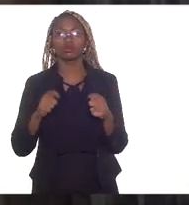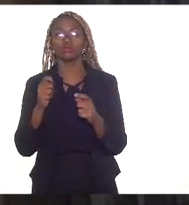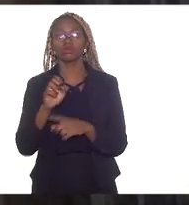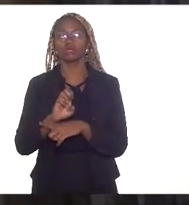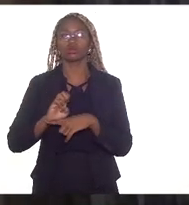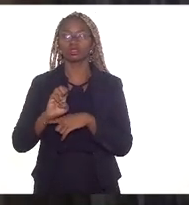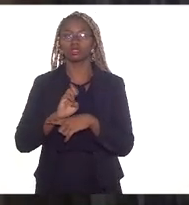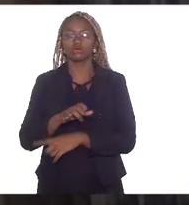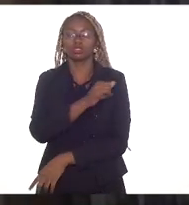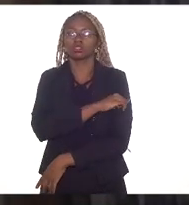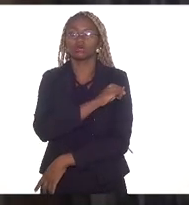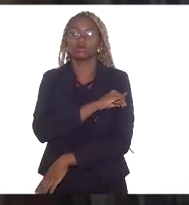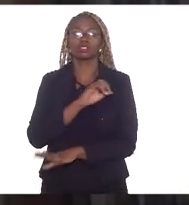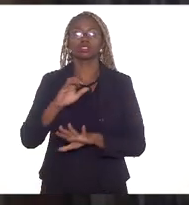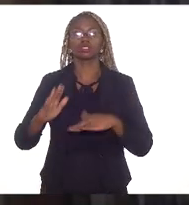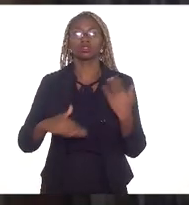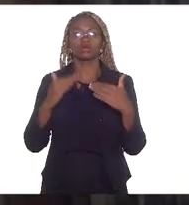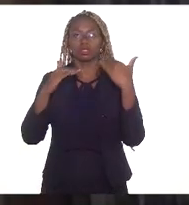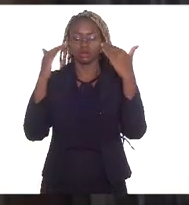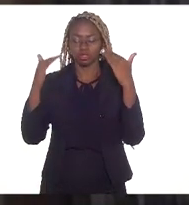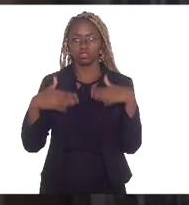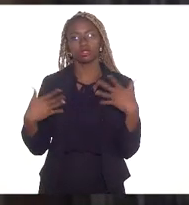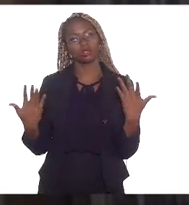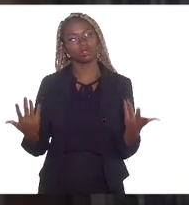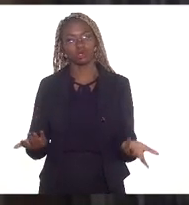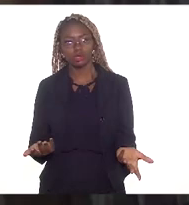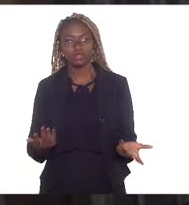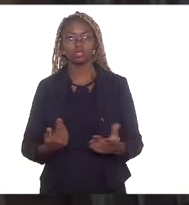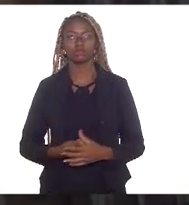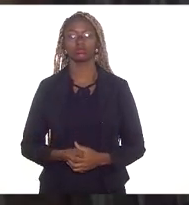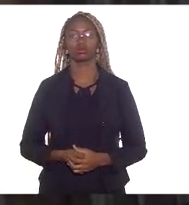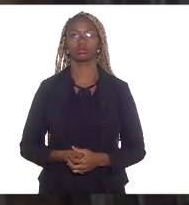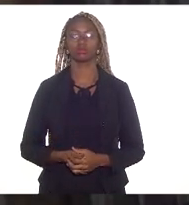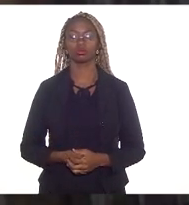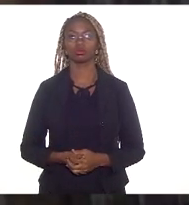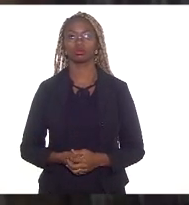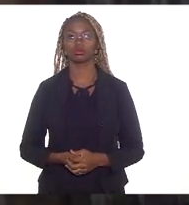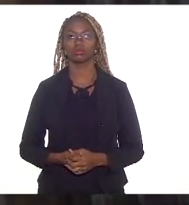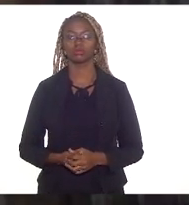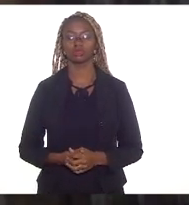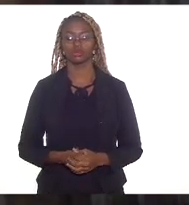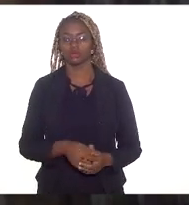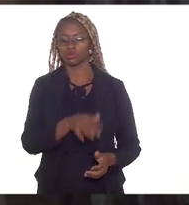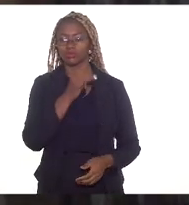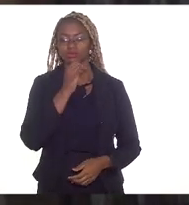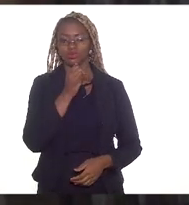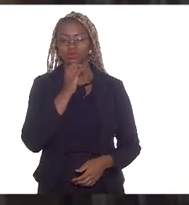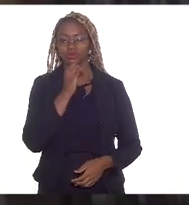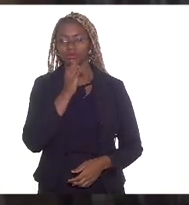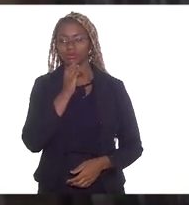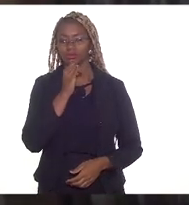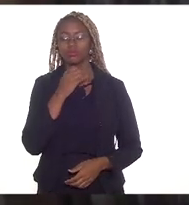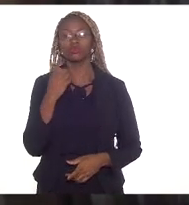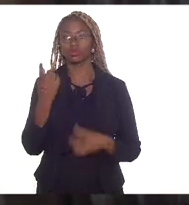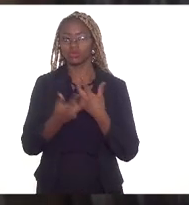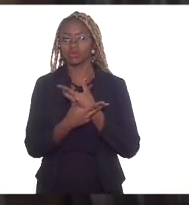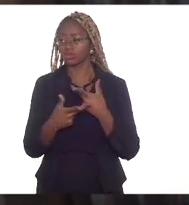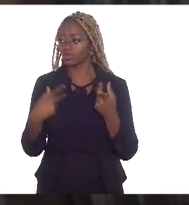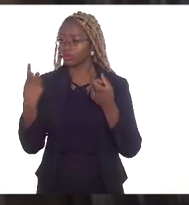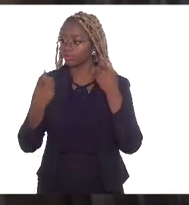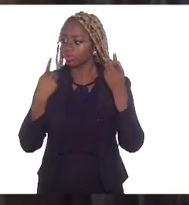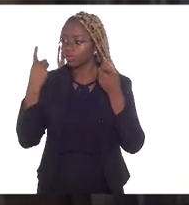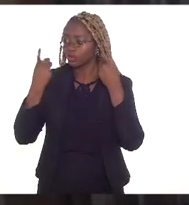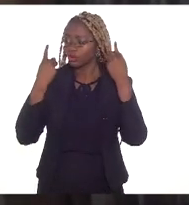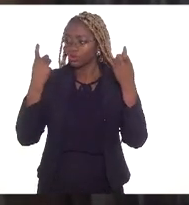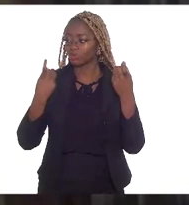Rio de Janeiro se desenvolver. Bom, de qualquer maneira, por exemplo, tem uma coisa que me preocupa, que